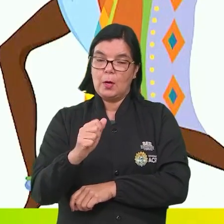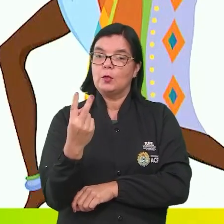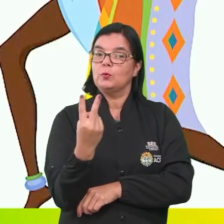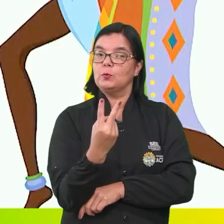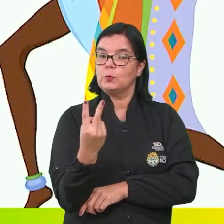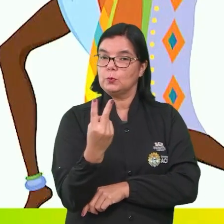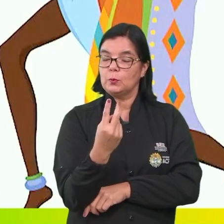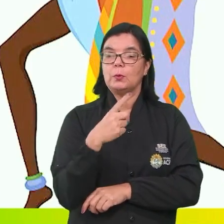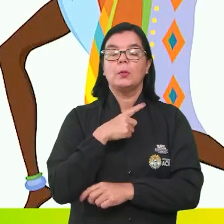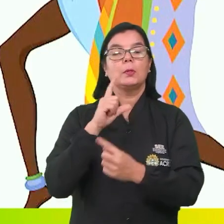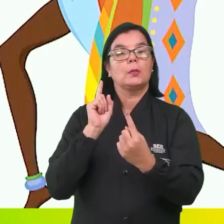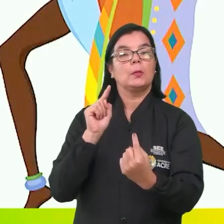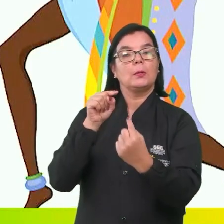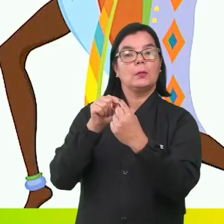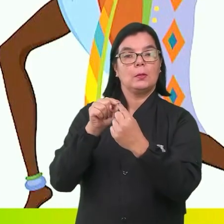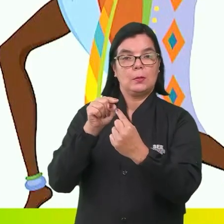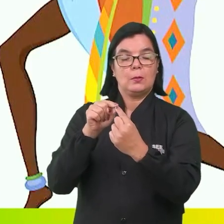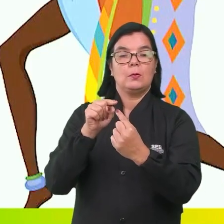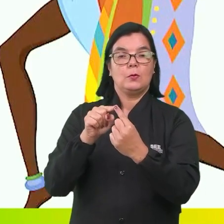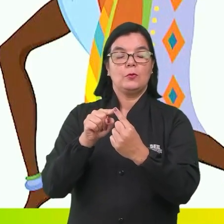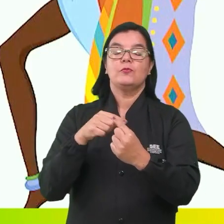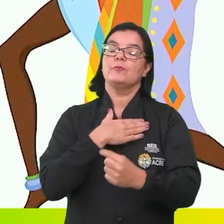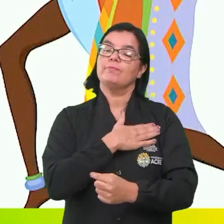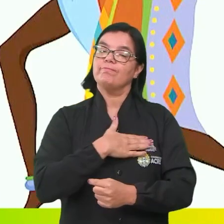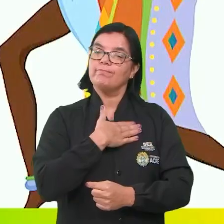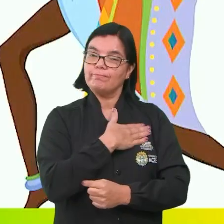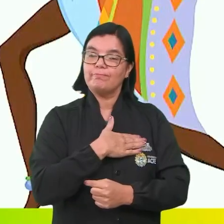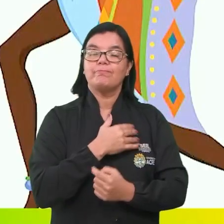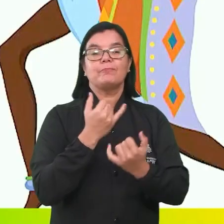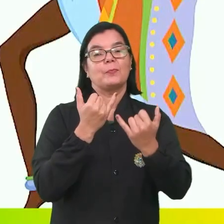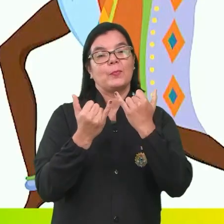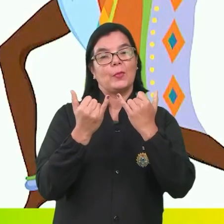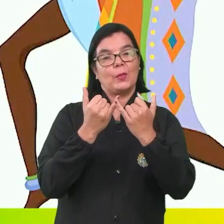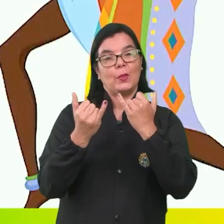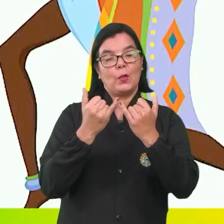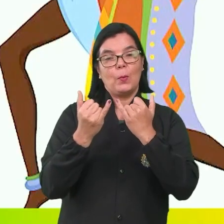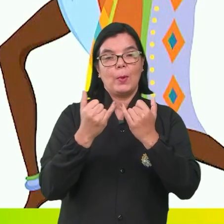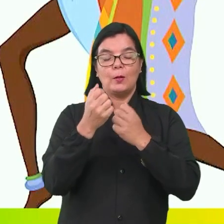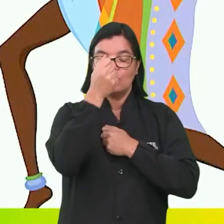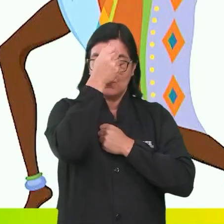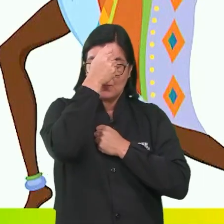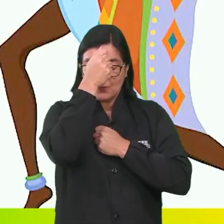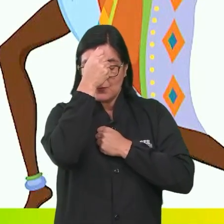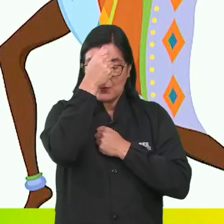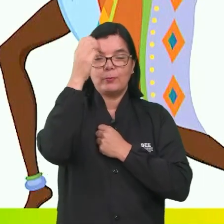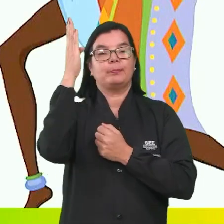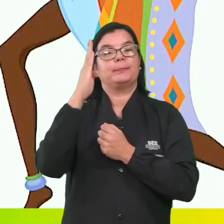tem a finalidade de se divertir. Ele é bem parecido com o forró